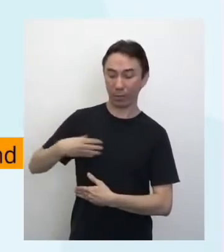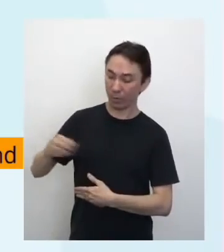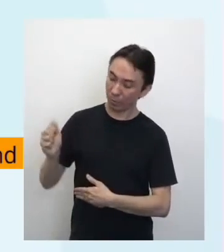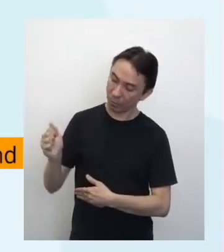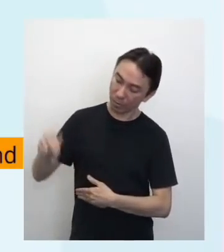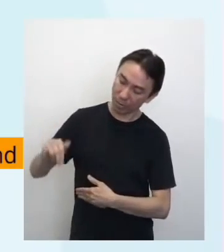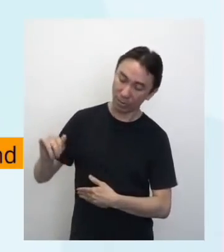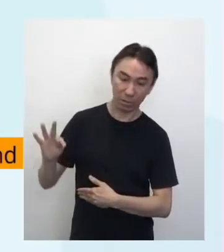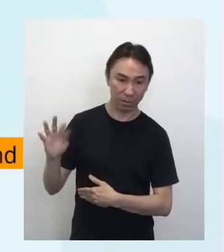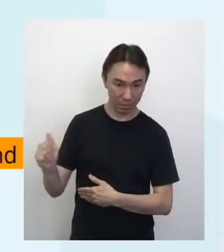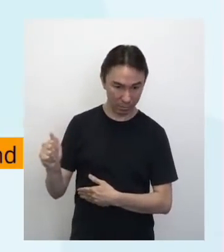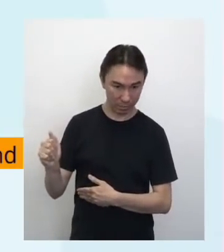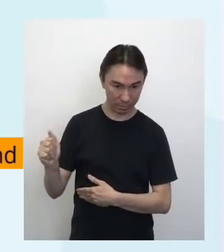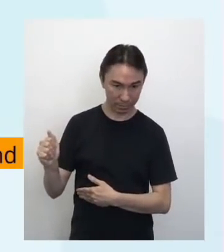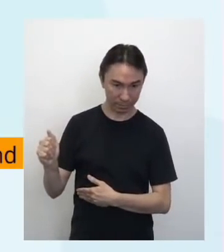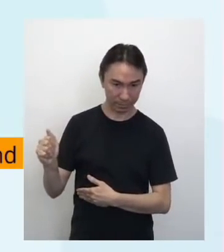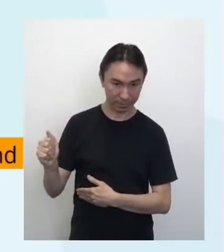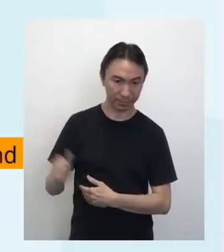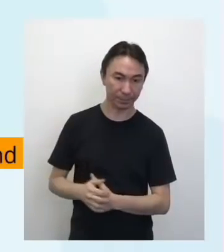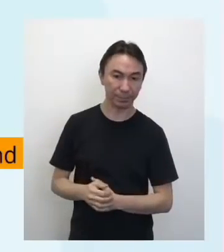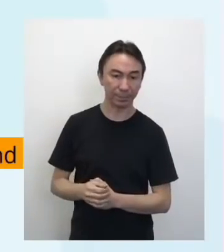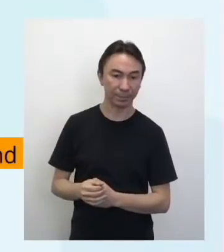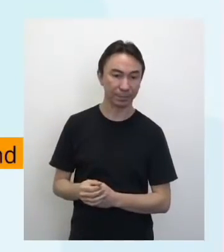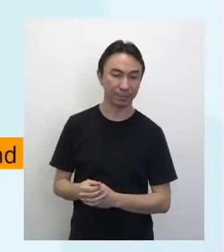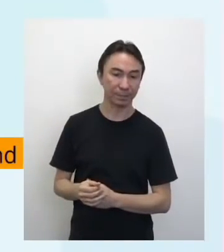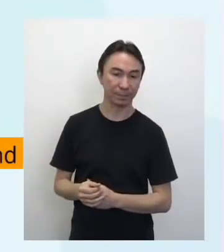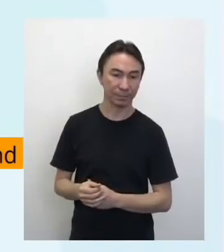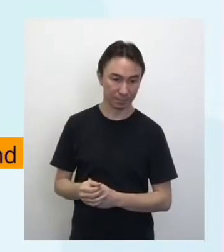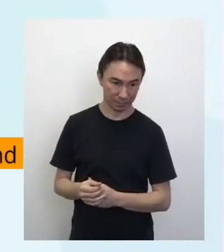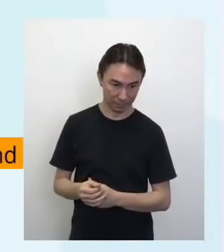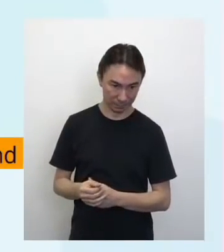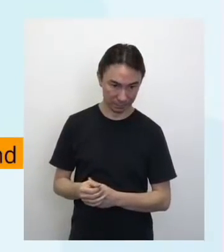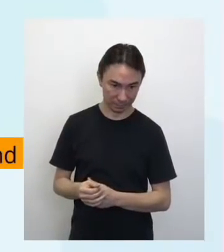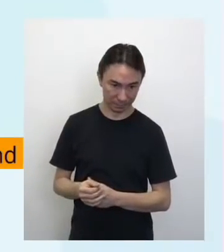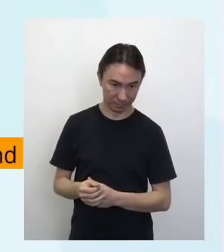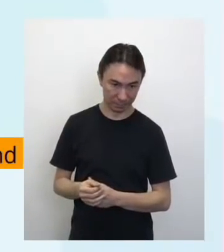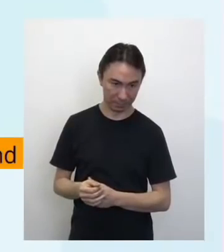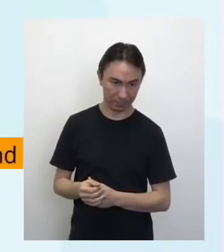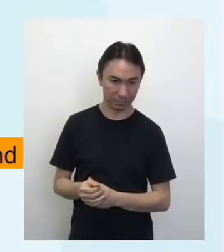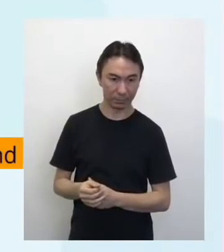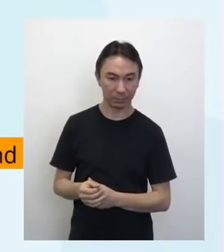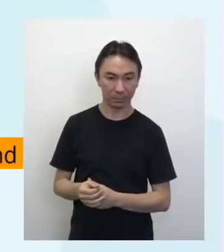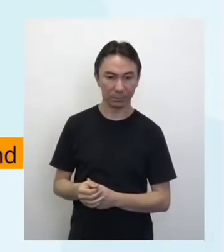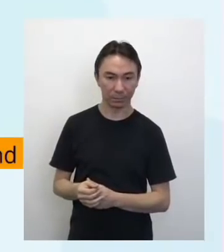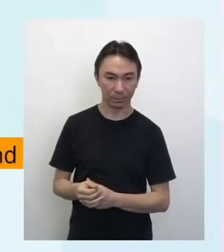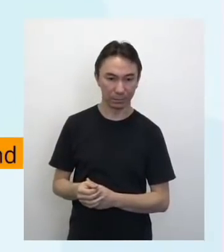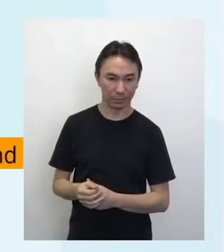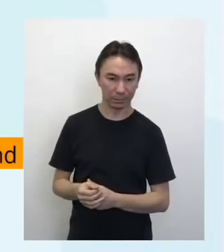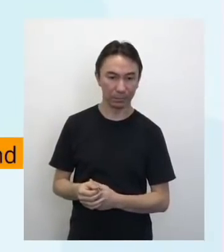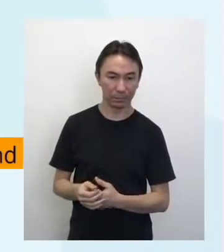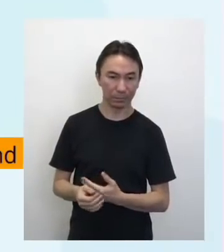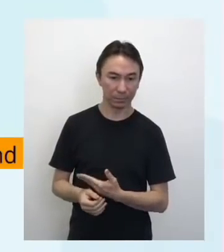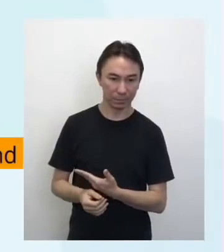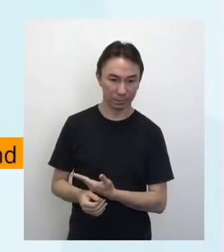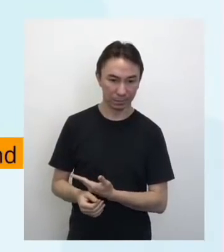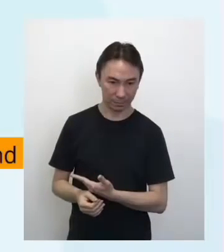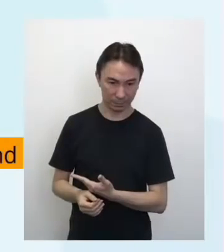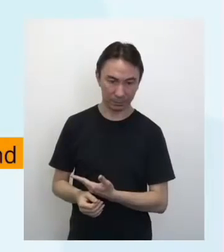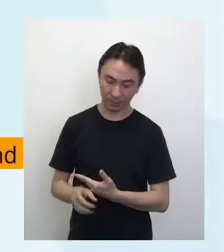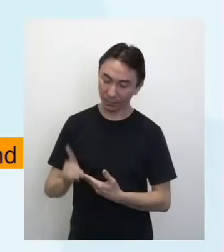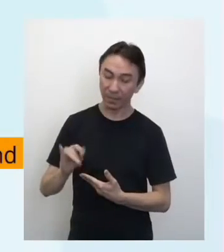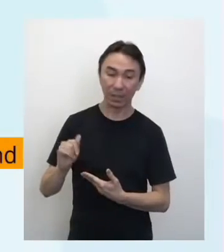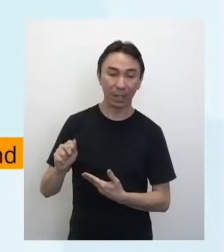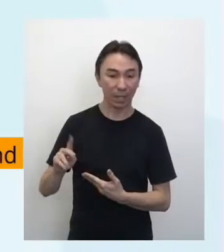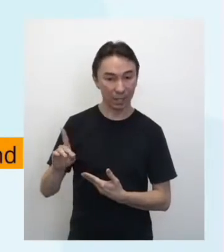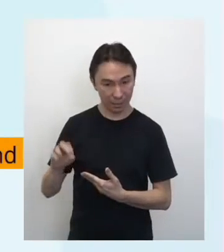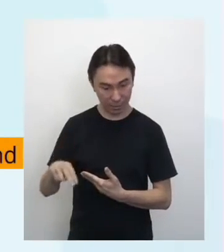meu irmão tome a esposa dele and e os filhos dele Anitta Daiane